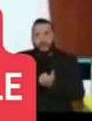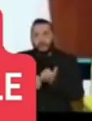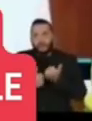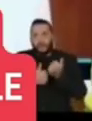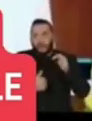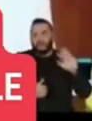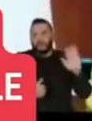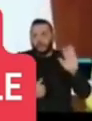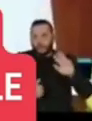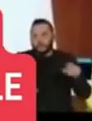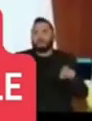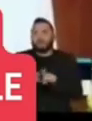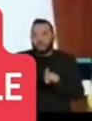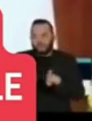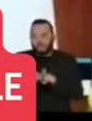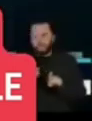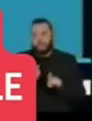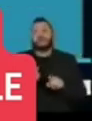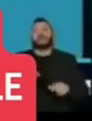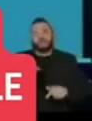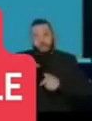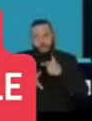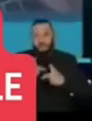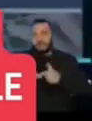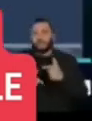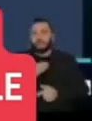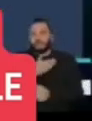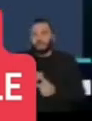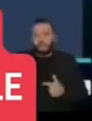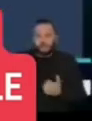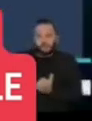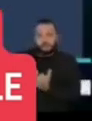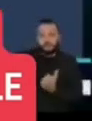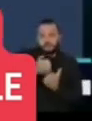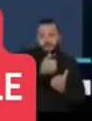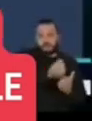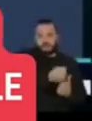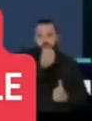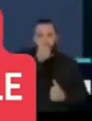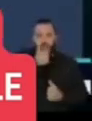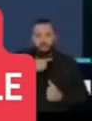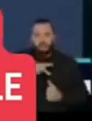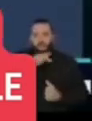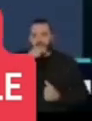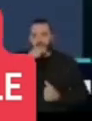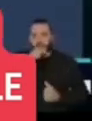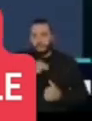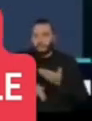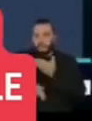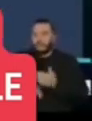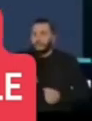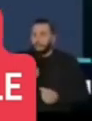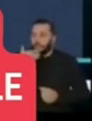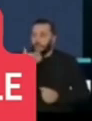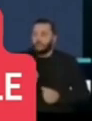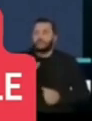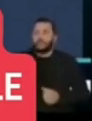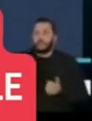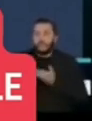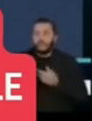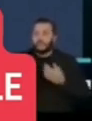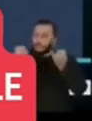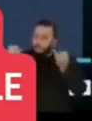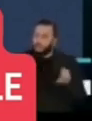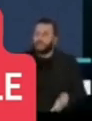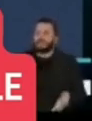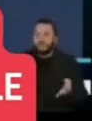e também integrante do governo de transição, André Janones, disse que protocolou um requerimento para que Nardes explique